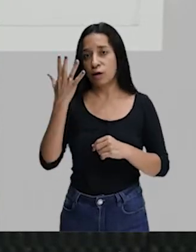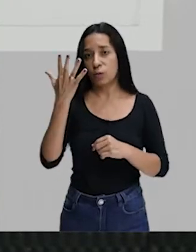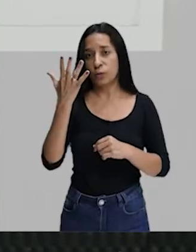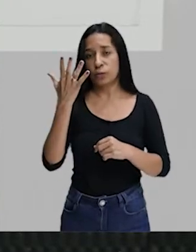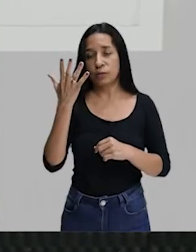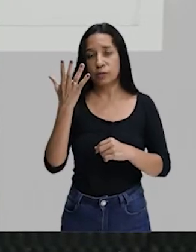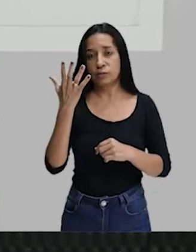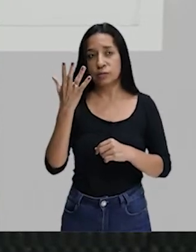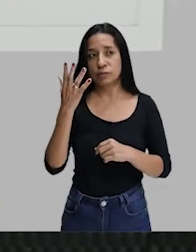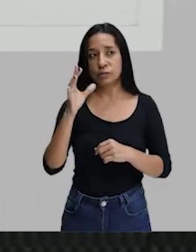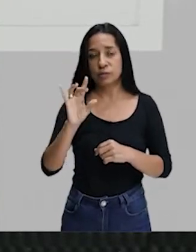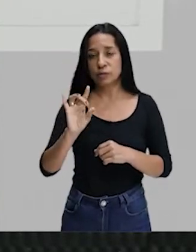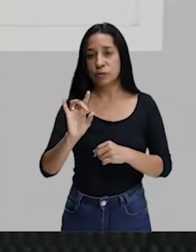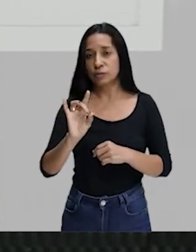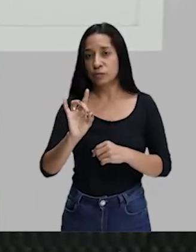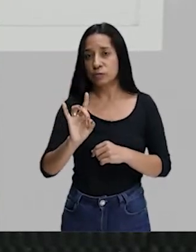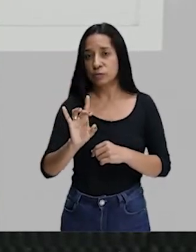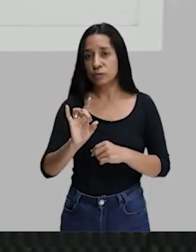acontece